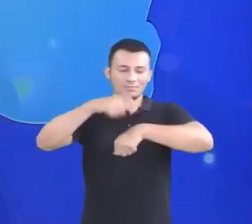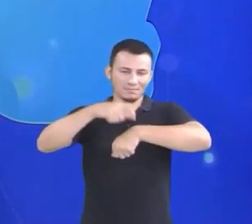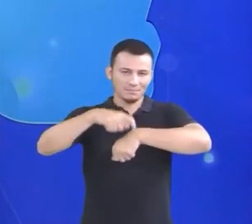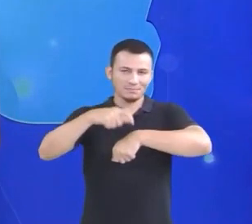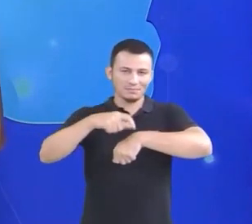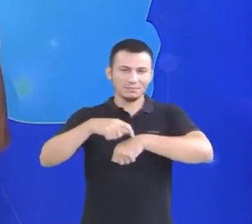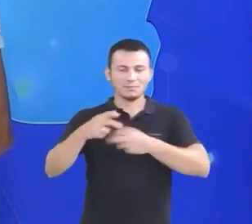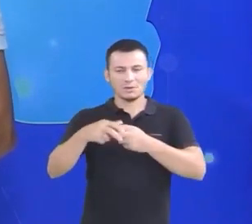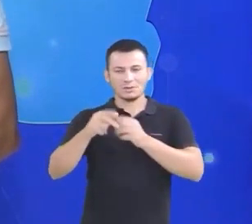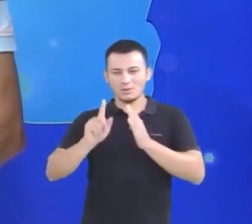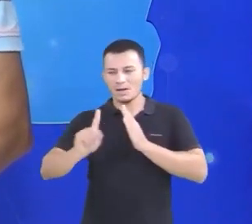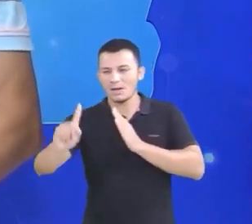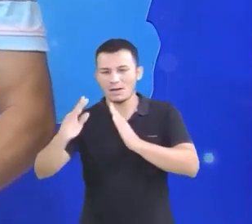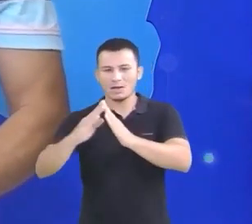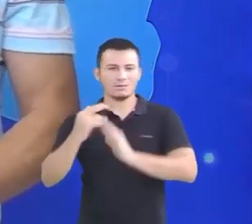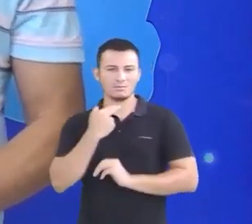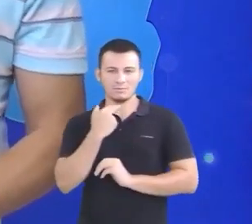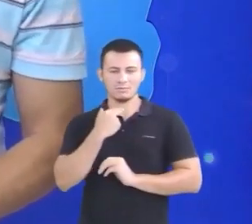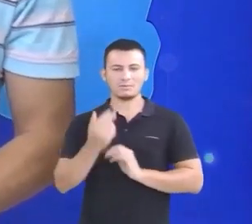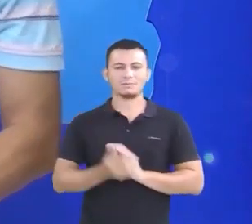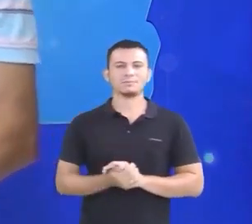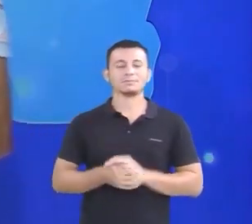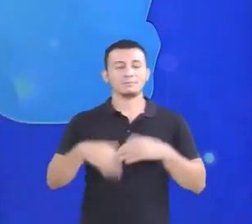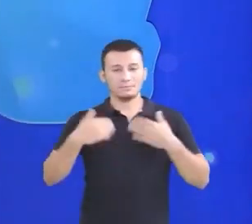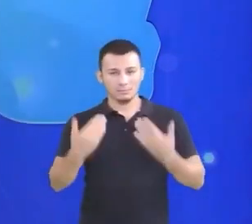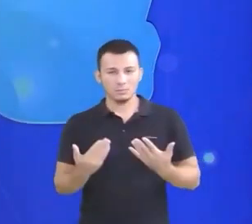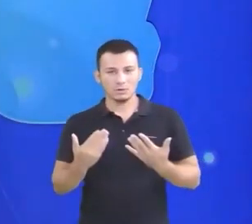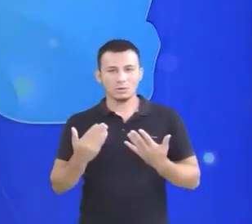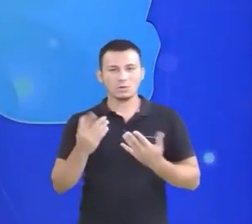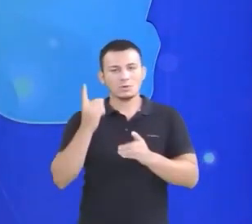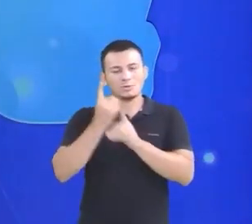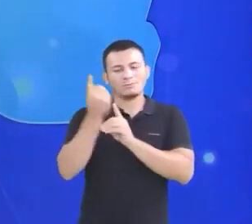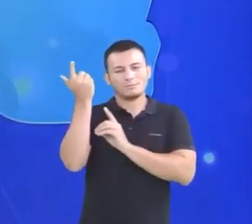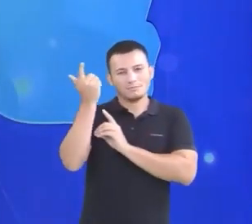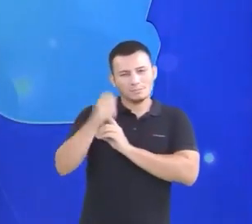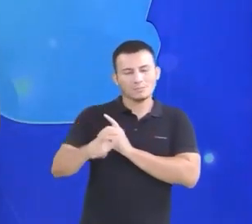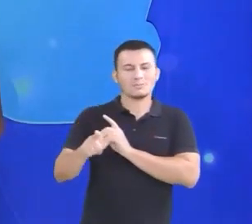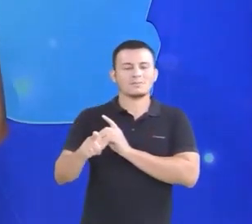ficar saindo de casa, ok? Então, até o nosso próximo encontro.